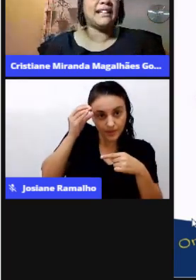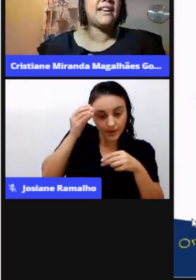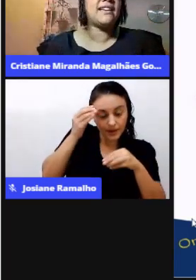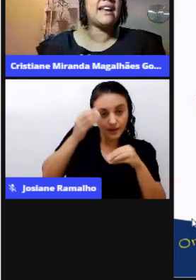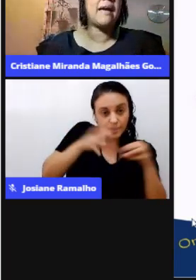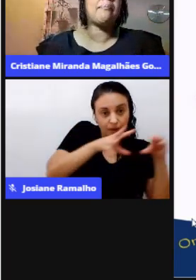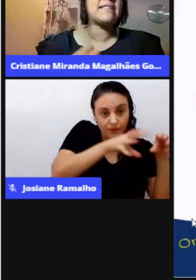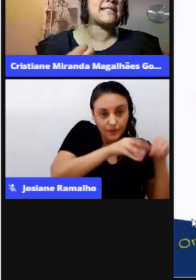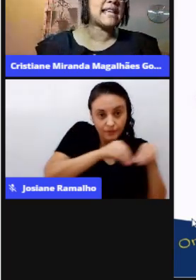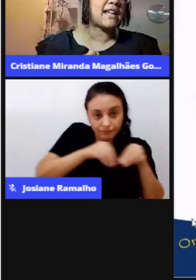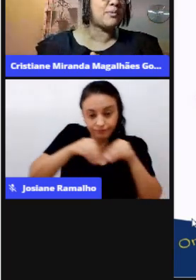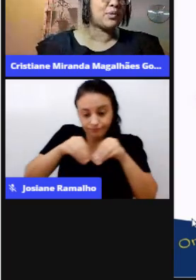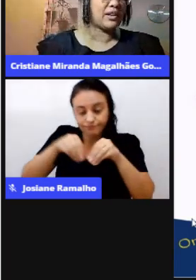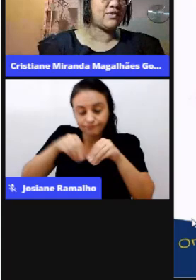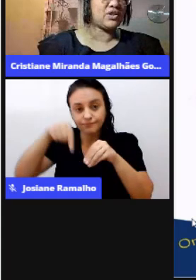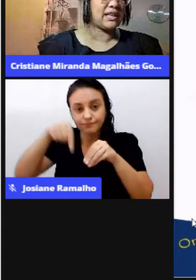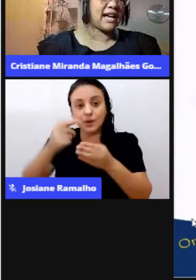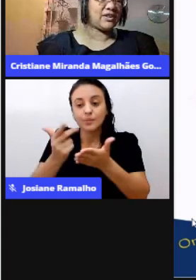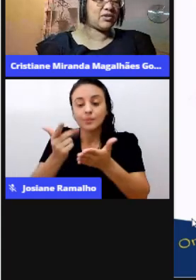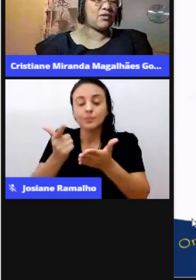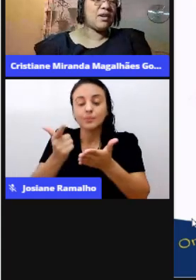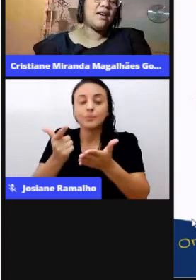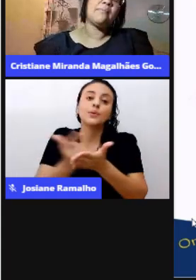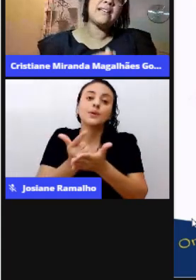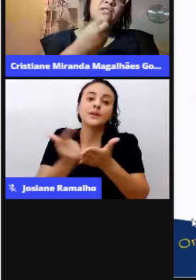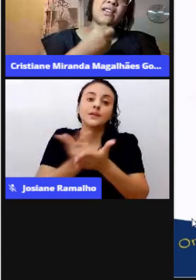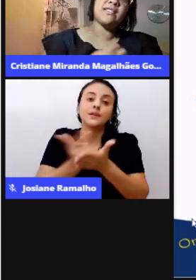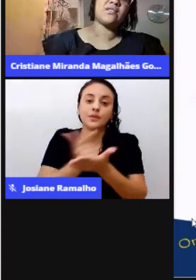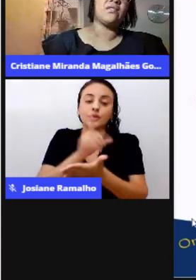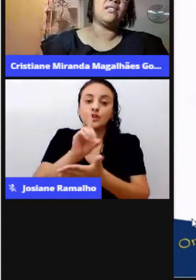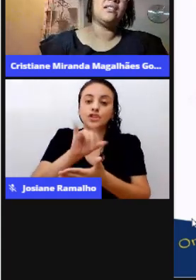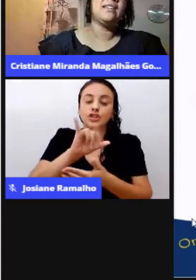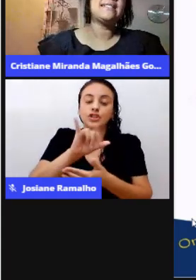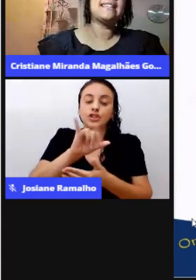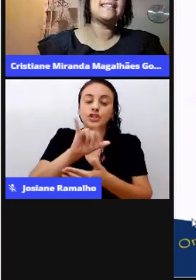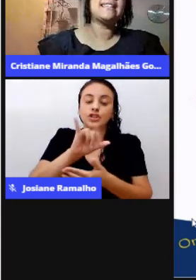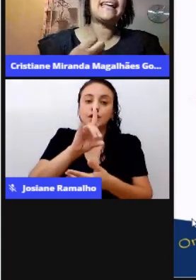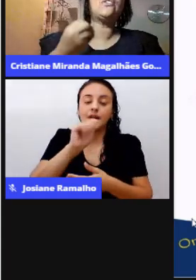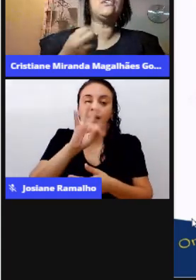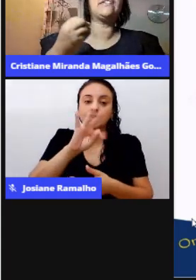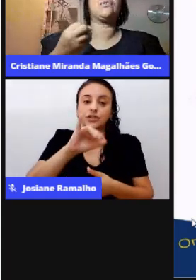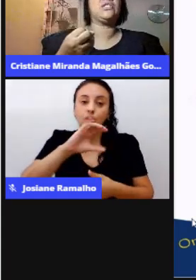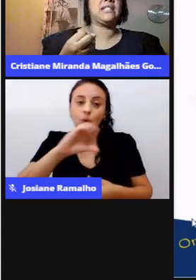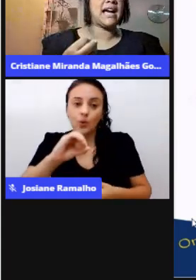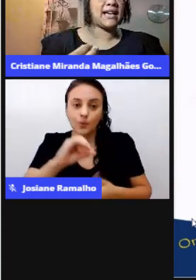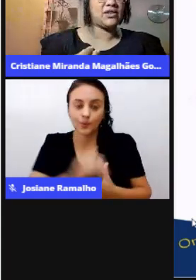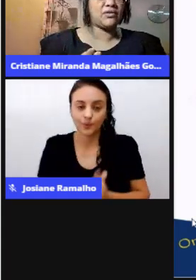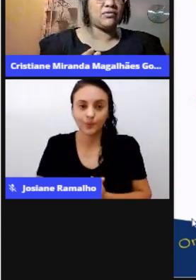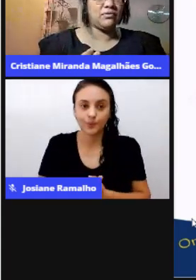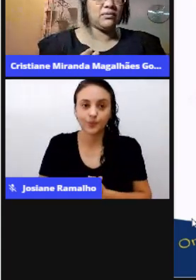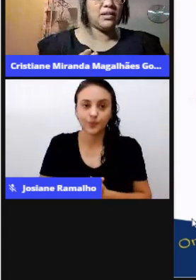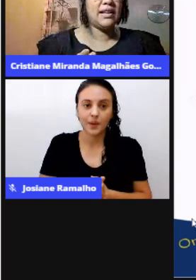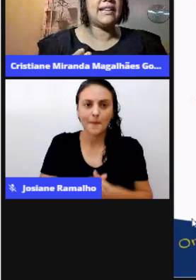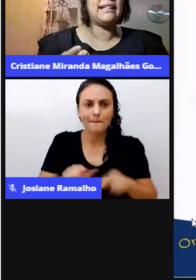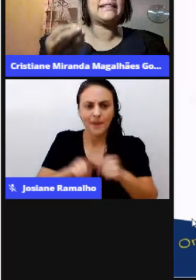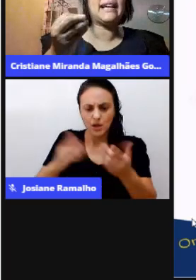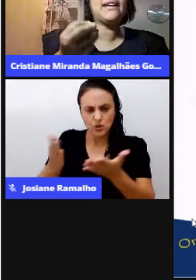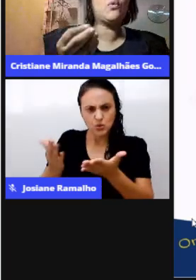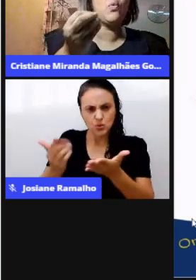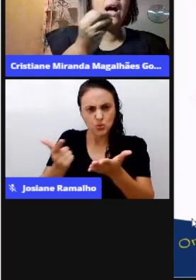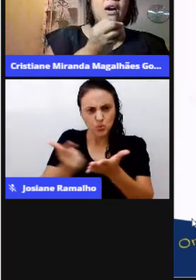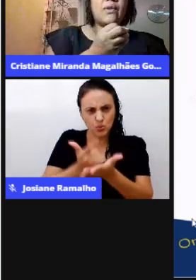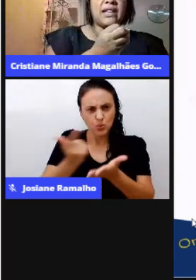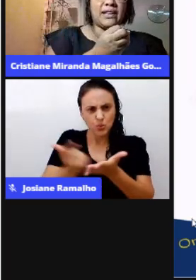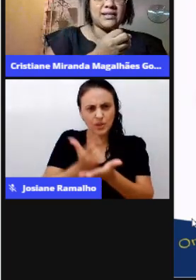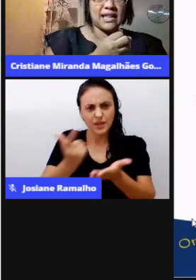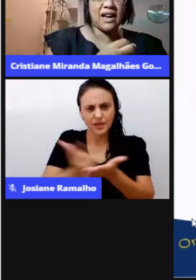ele ele é repassado para o livro didático. Mas olha só, será que lá no livro didático, ele